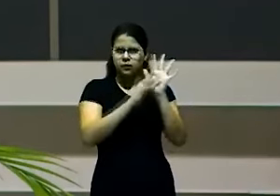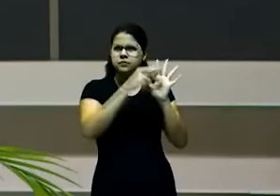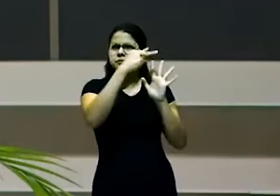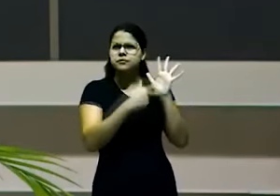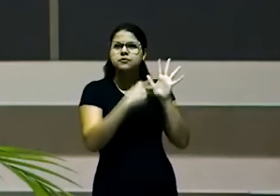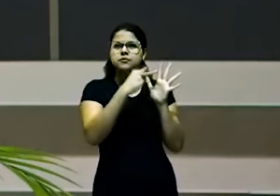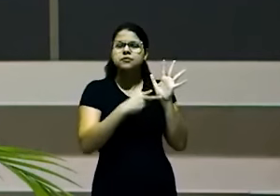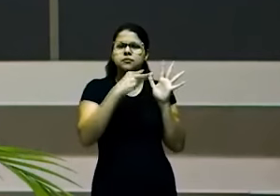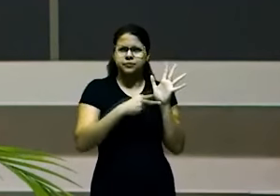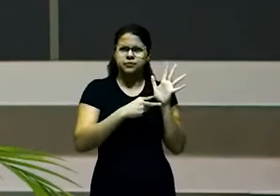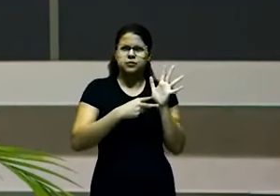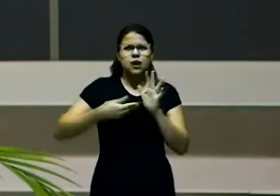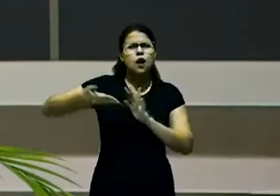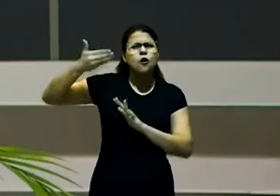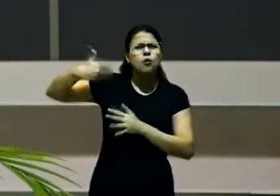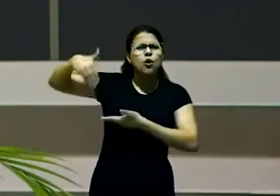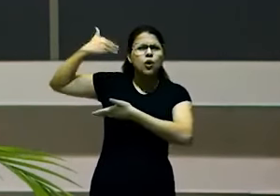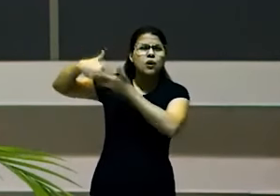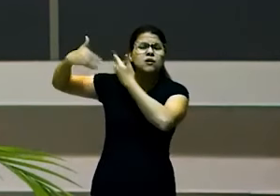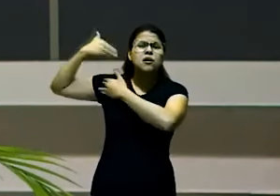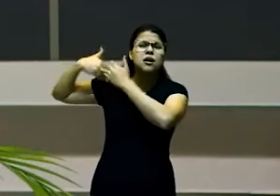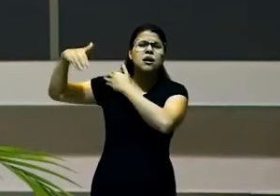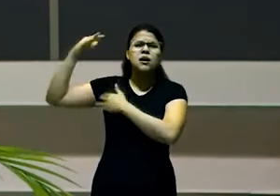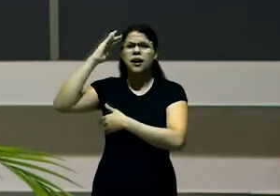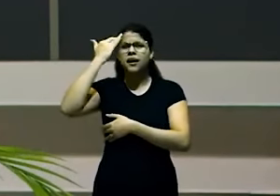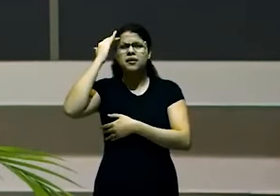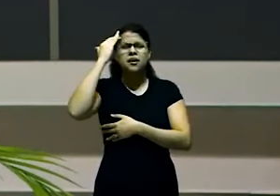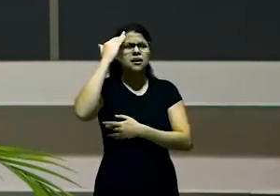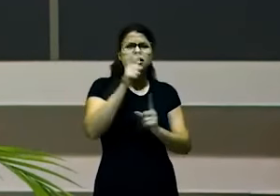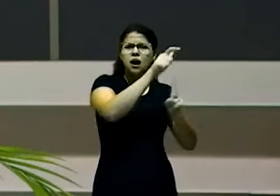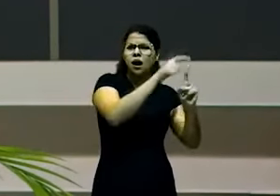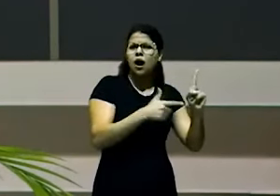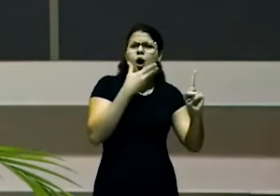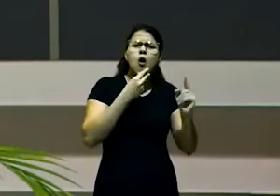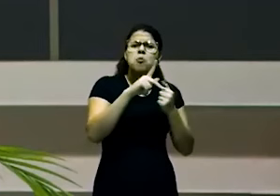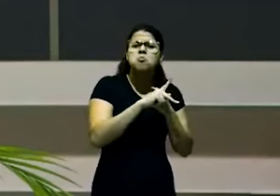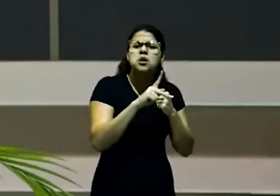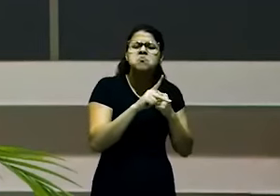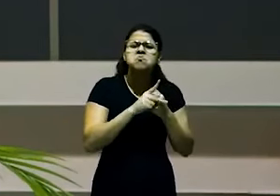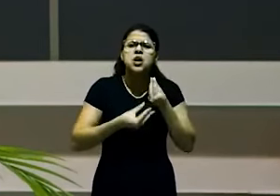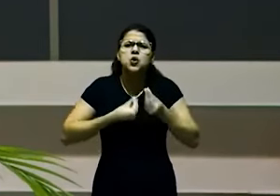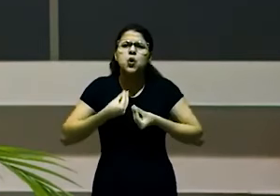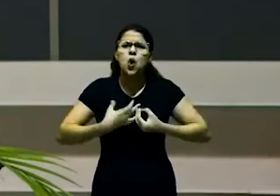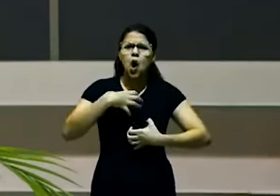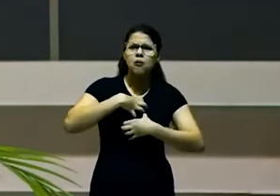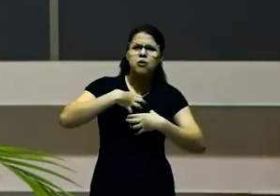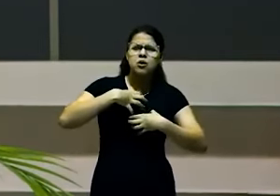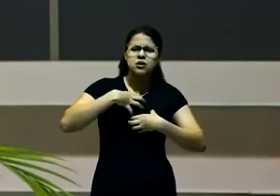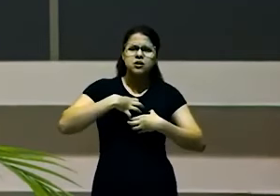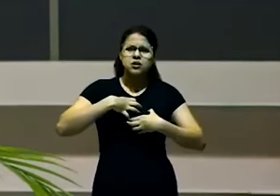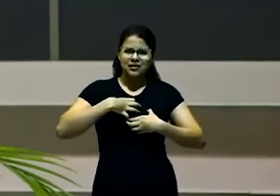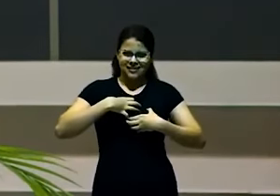nós precisamos voltar um pouquinho e entender a vida de Pedro entender a personalidade de Pedro e aí